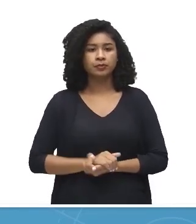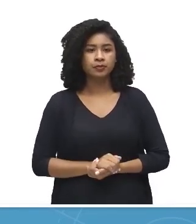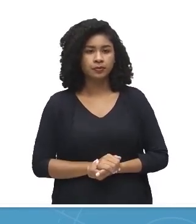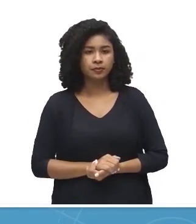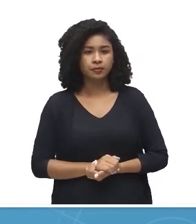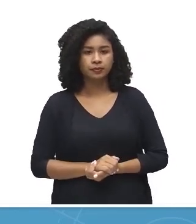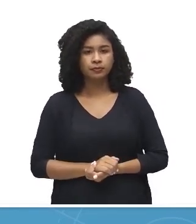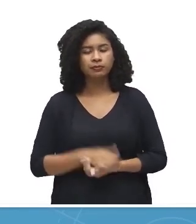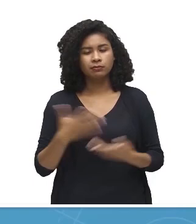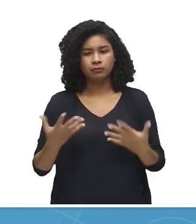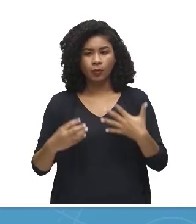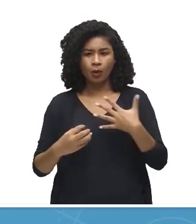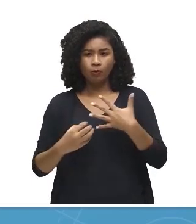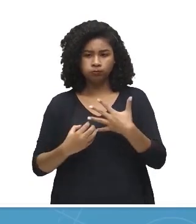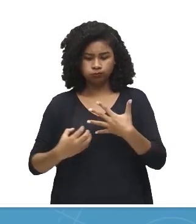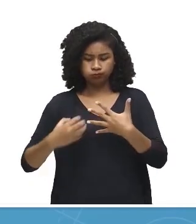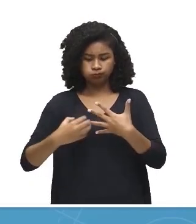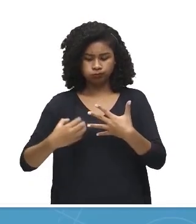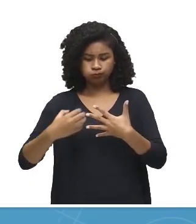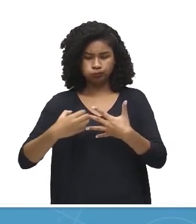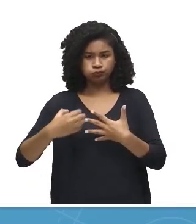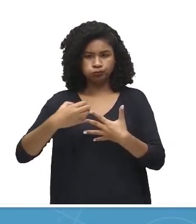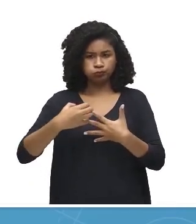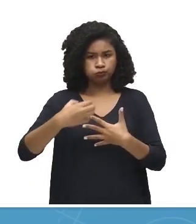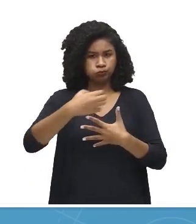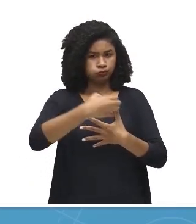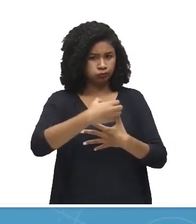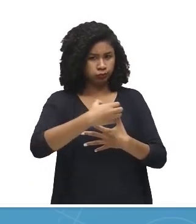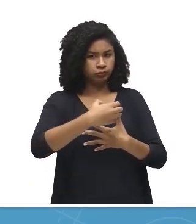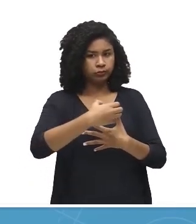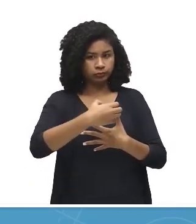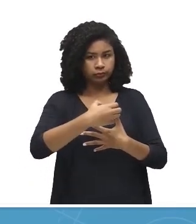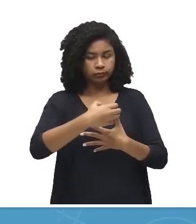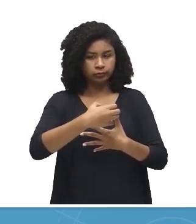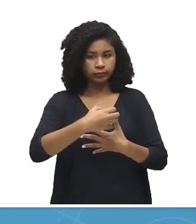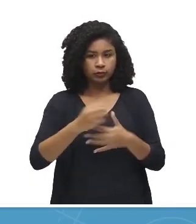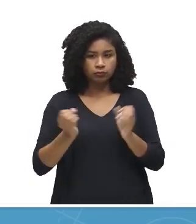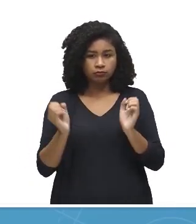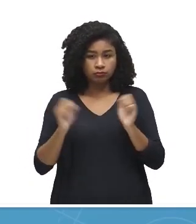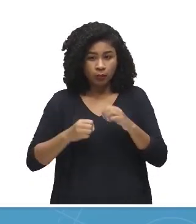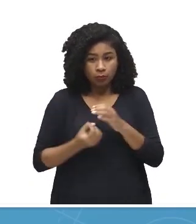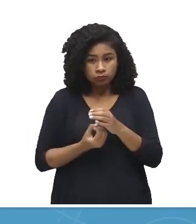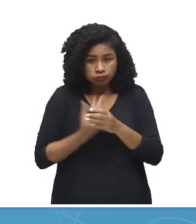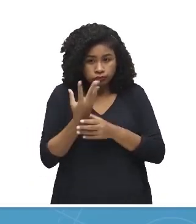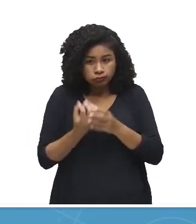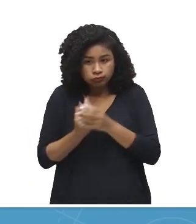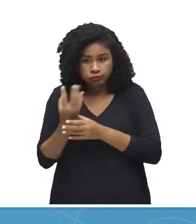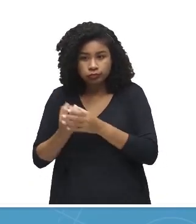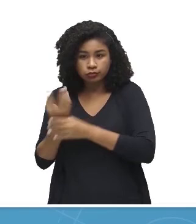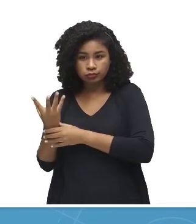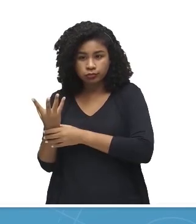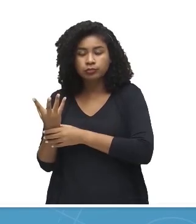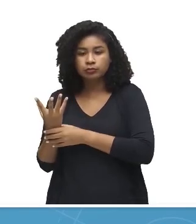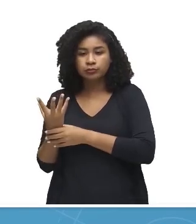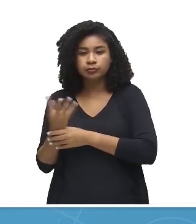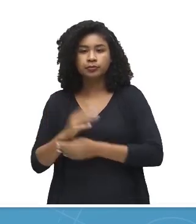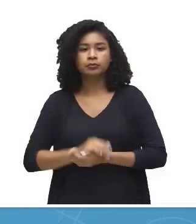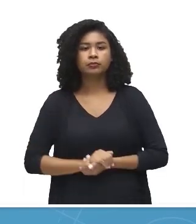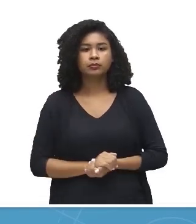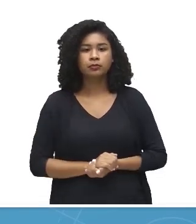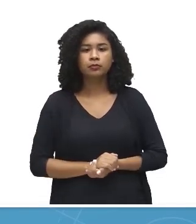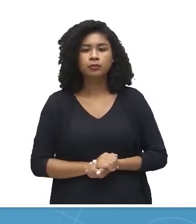as glândulas, elas se originam de grupos celulares que proliferam a partir do tecido. Então, letra